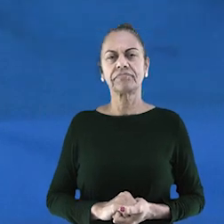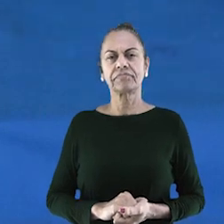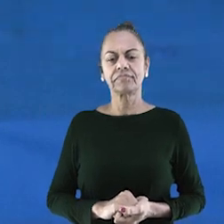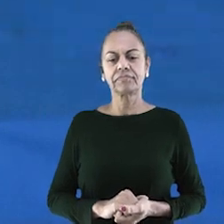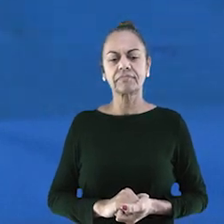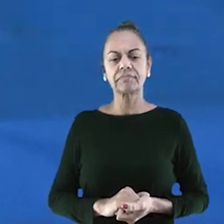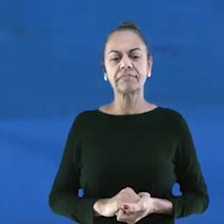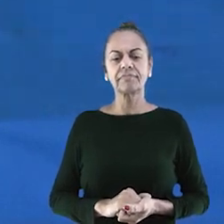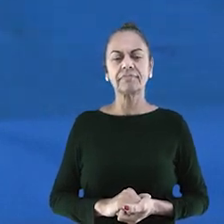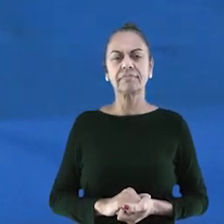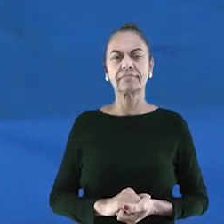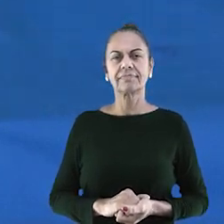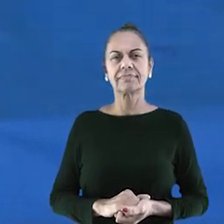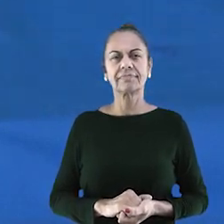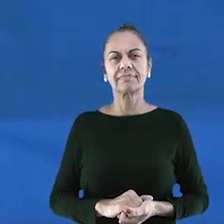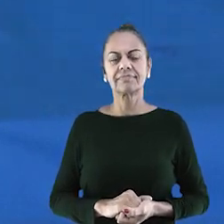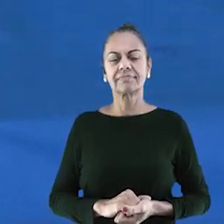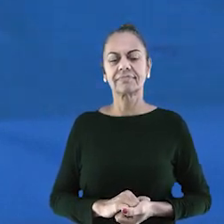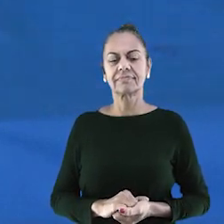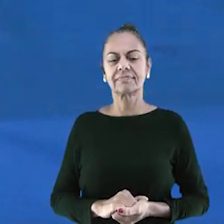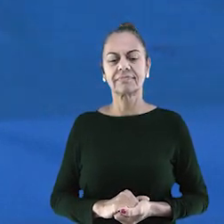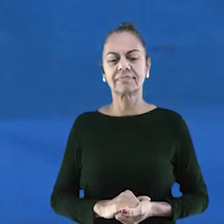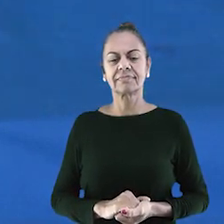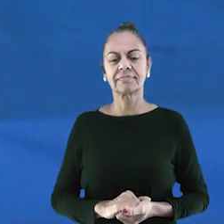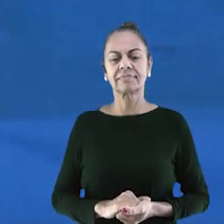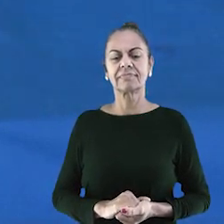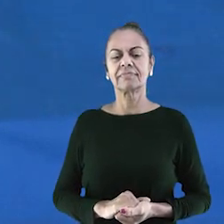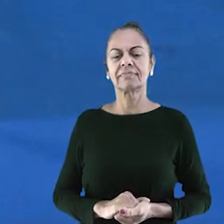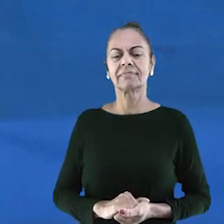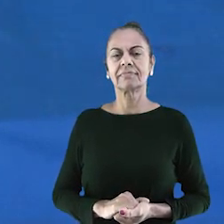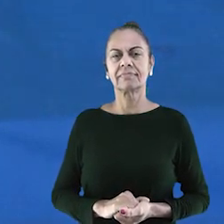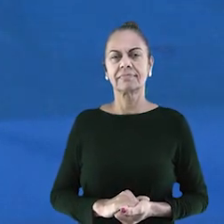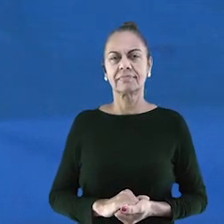vou colocar um pouquinho de água.